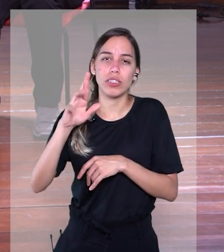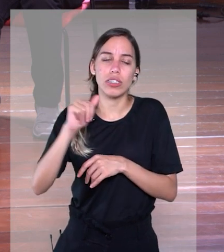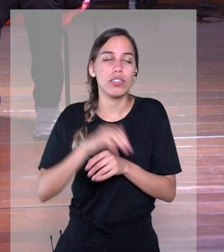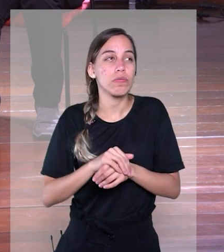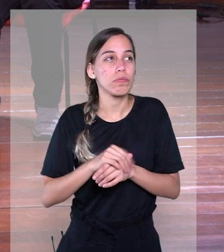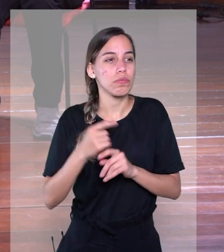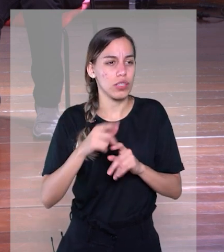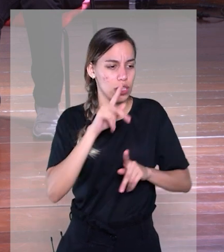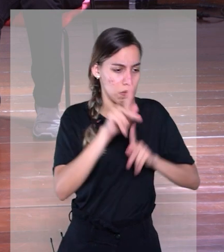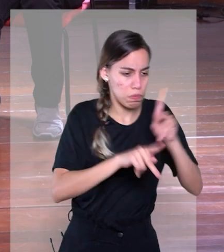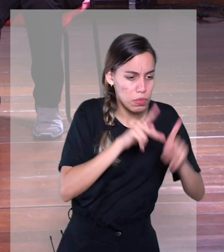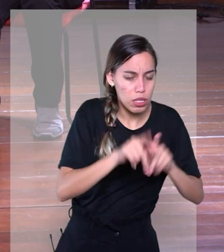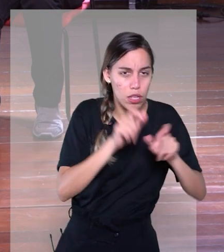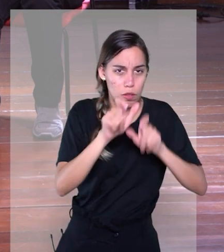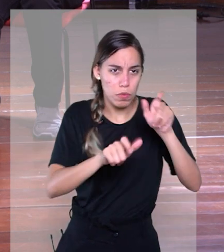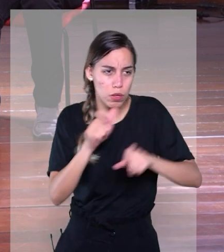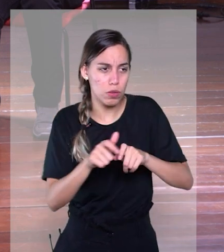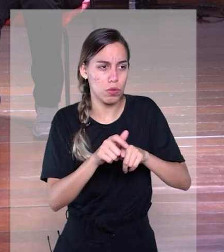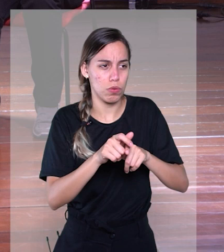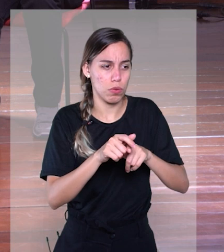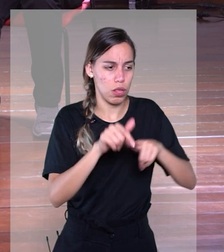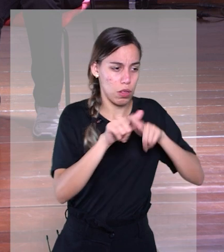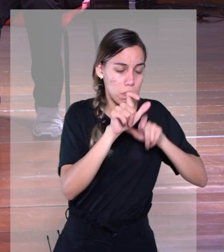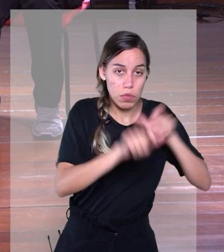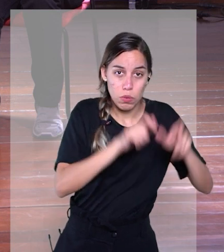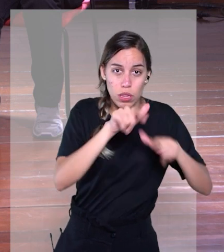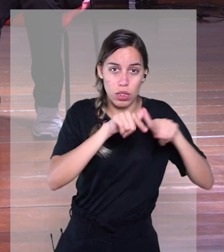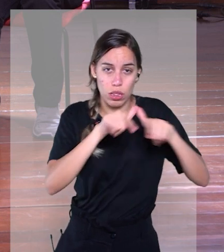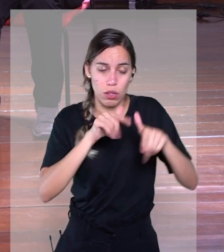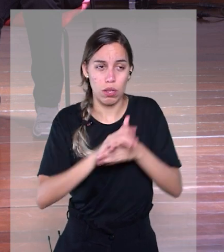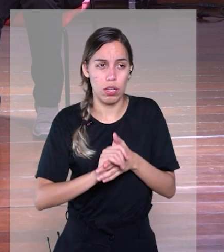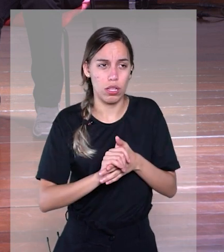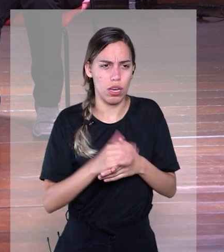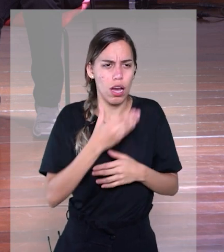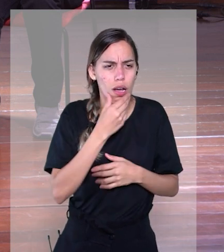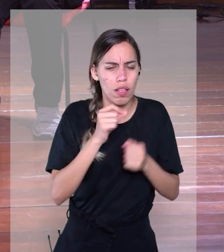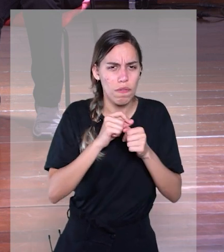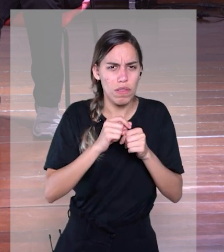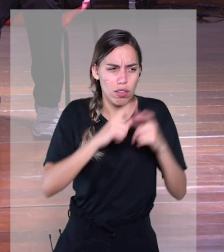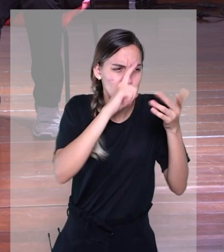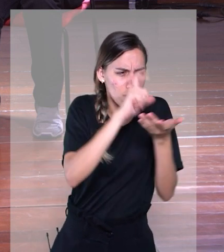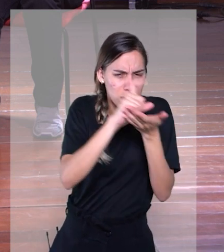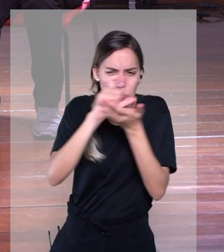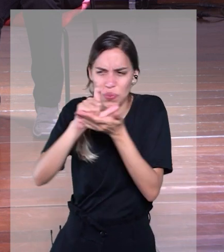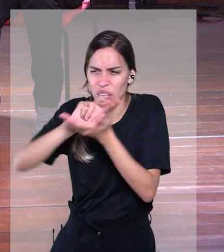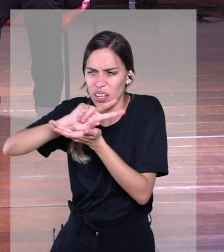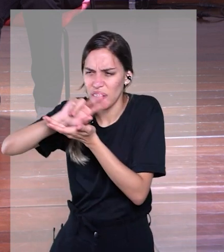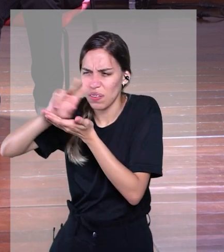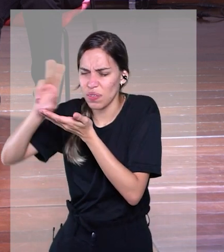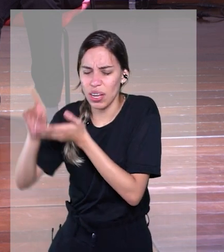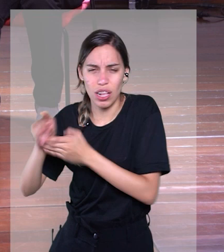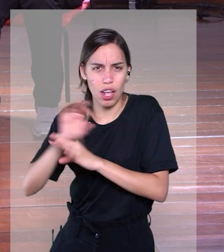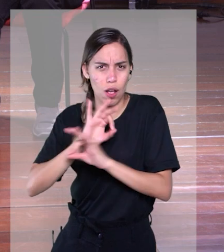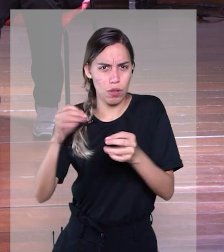sociedade itabirana, mas também os trabalhadores, as procissões. Então ele fez um registro importantíssimo da